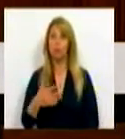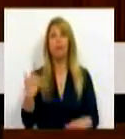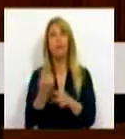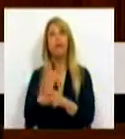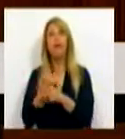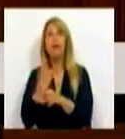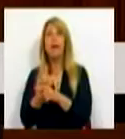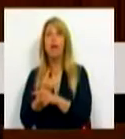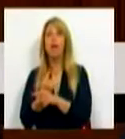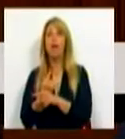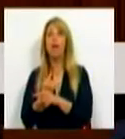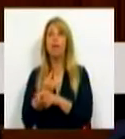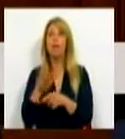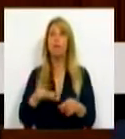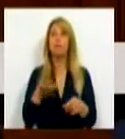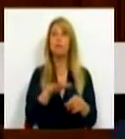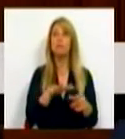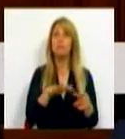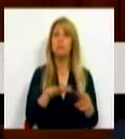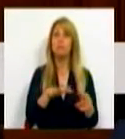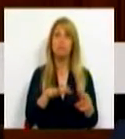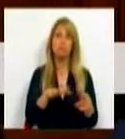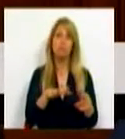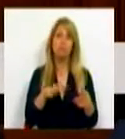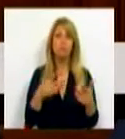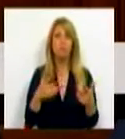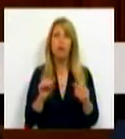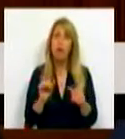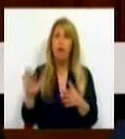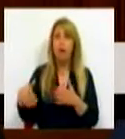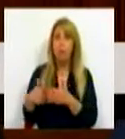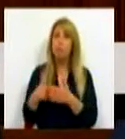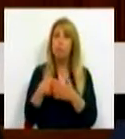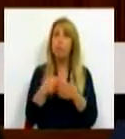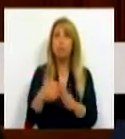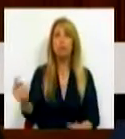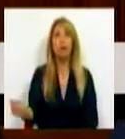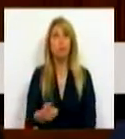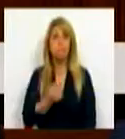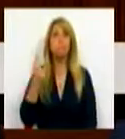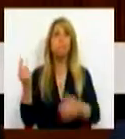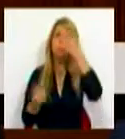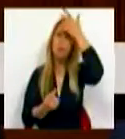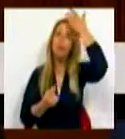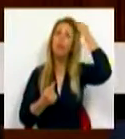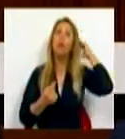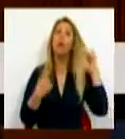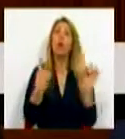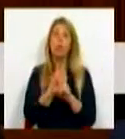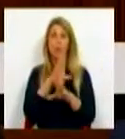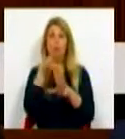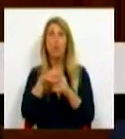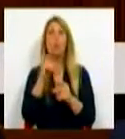em vários anos e, digamos, é um processo moroso porque implica não só criar